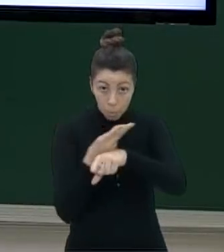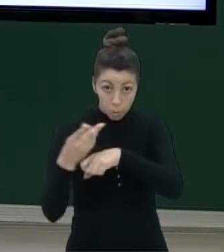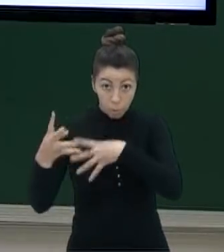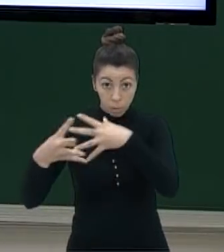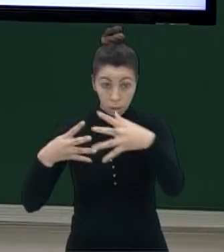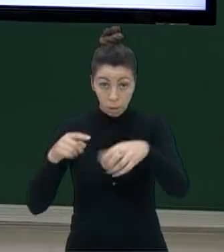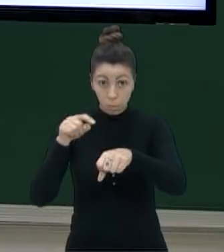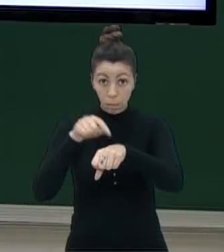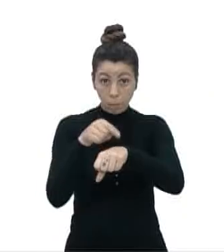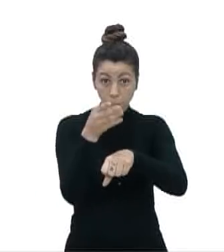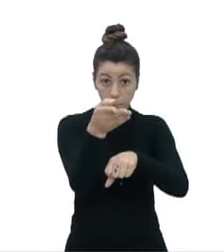para vocês identificarem.